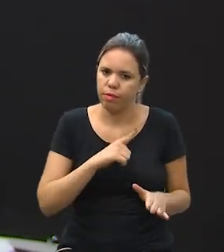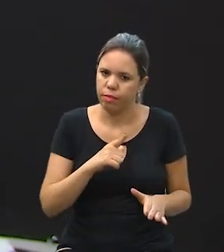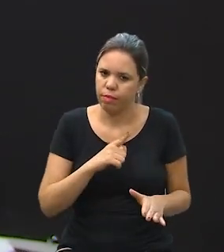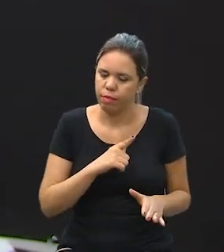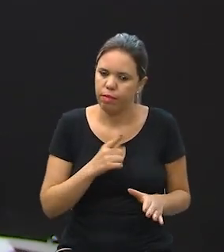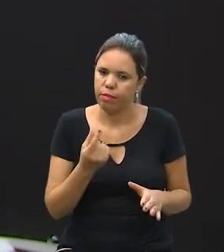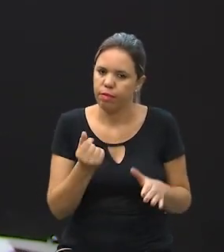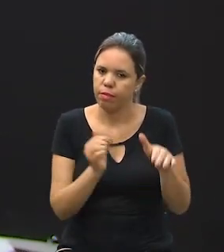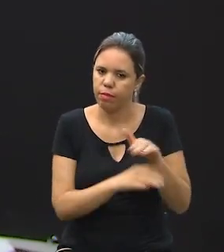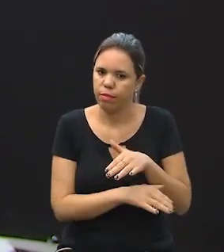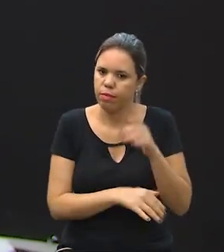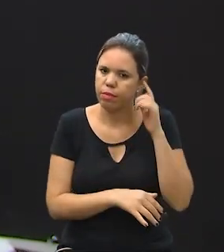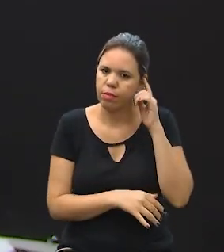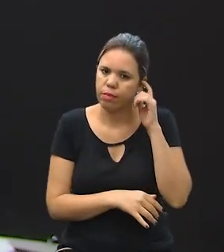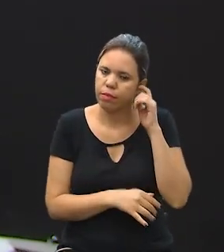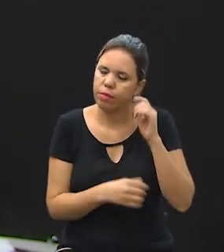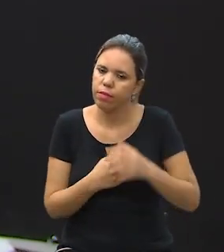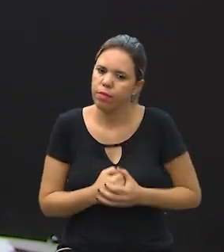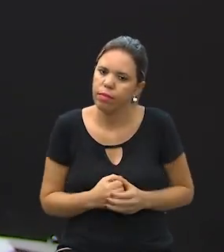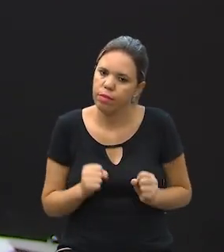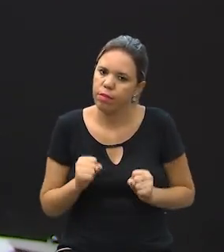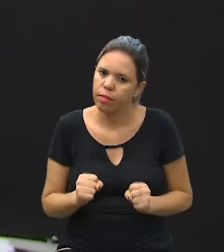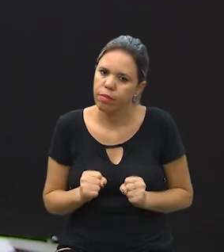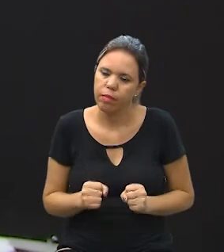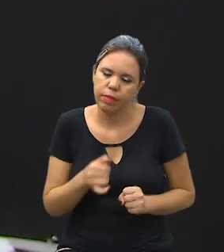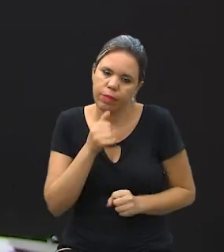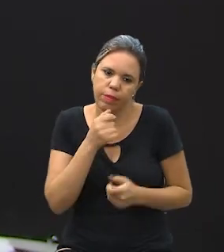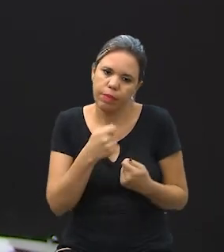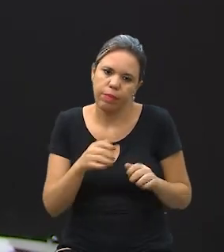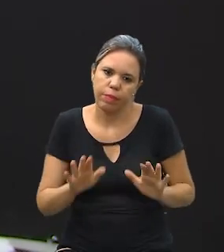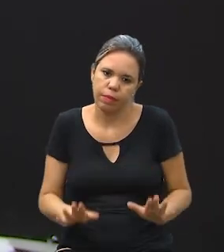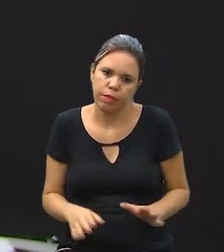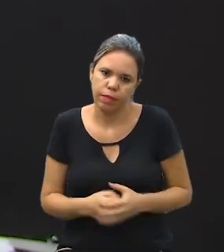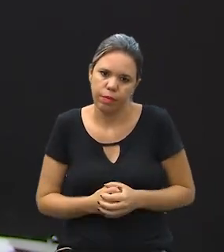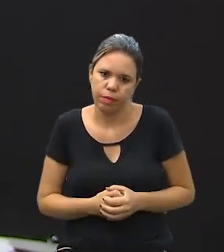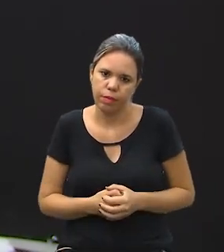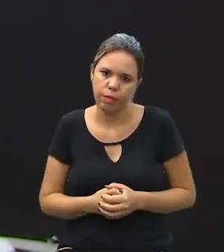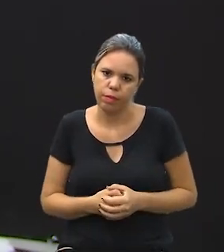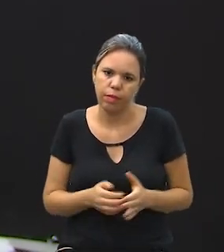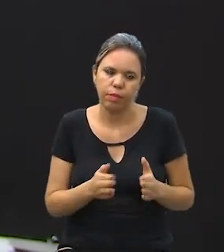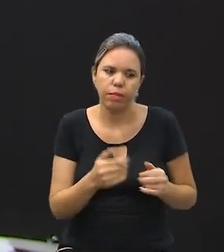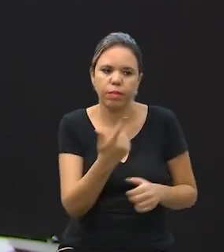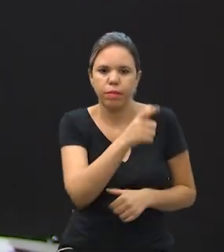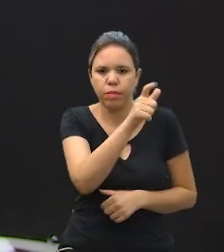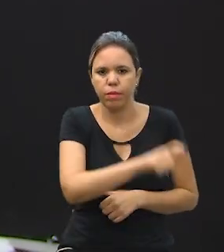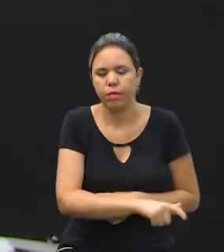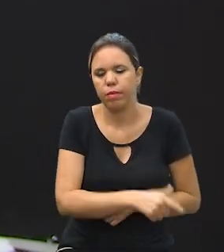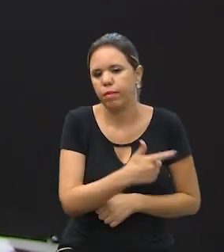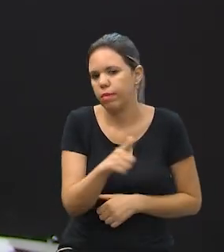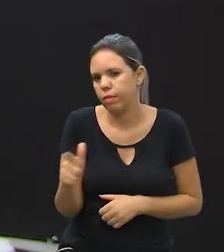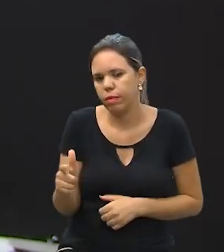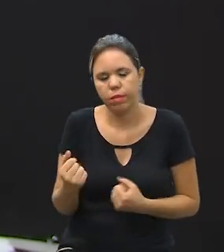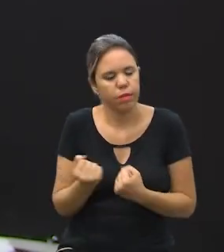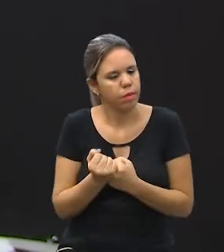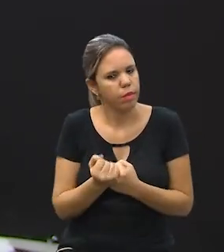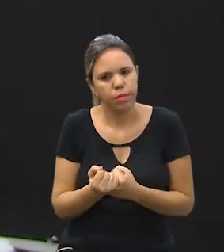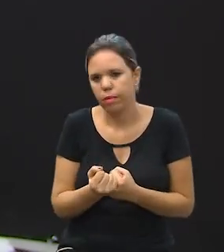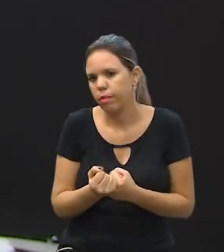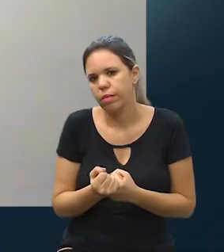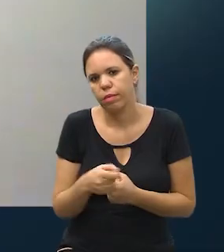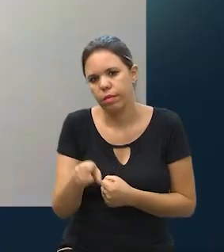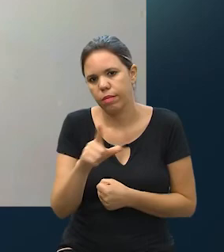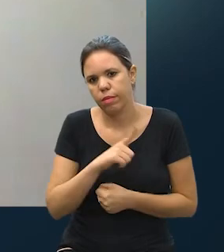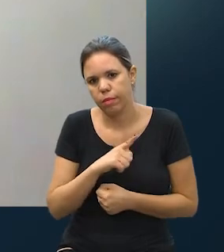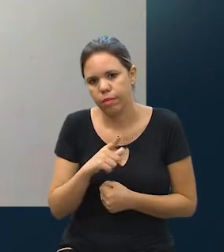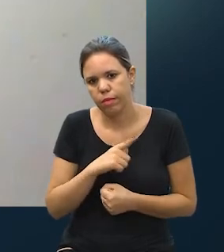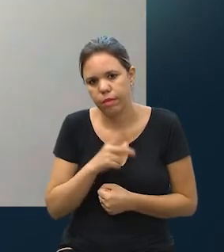ter uma reservinha para poder não precisar recorrer a alguém que não te apoie, ainda você vai